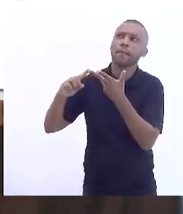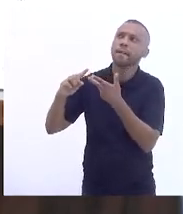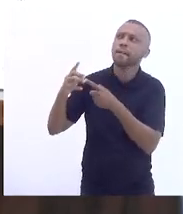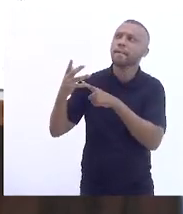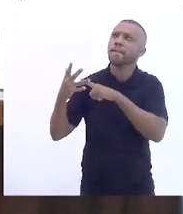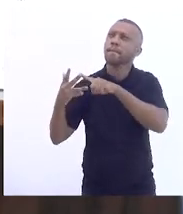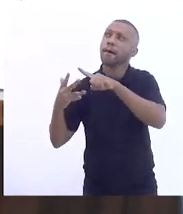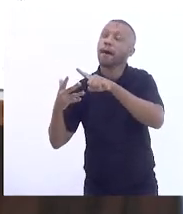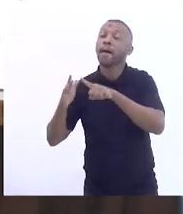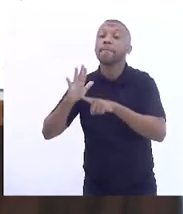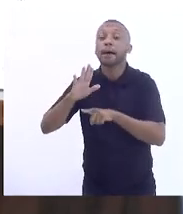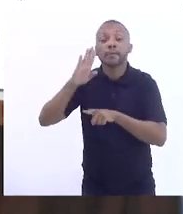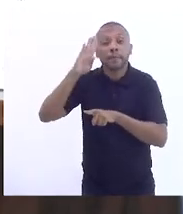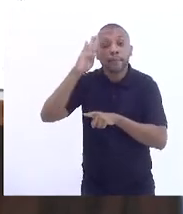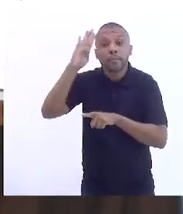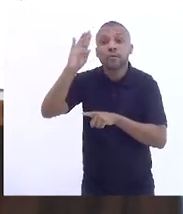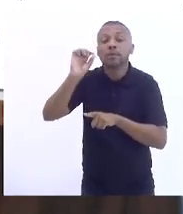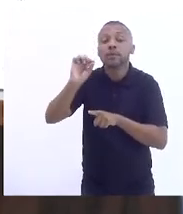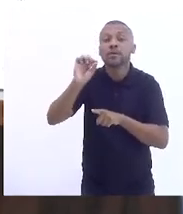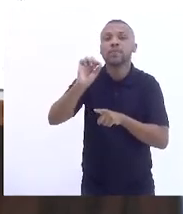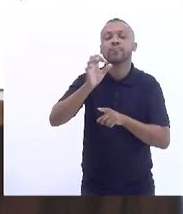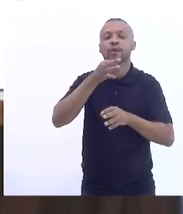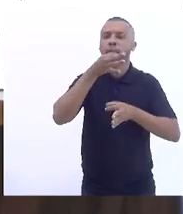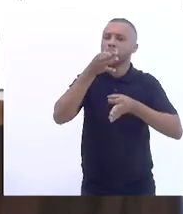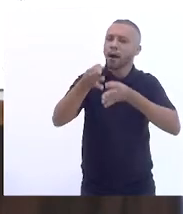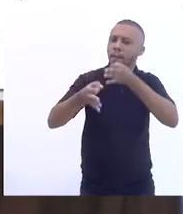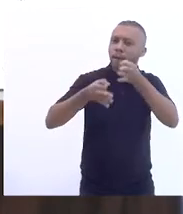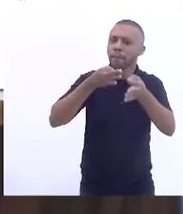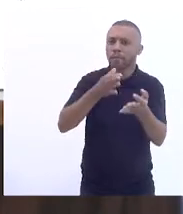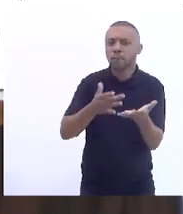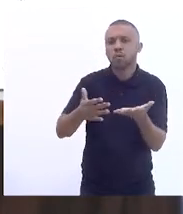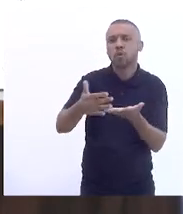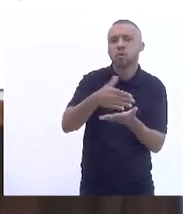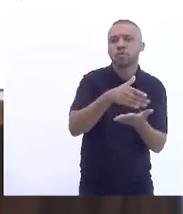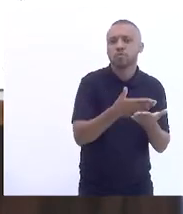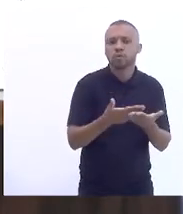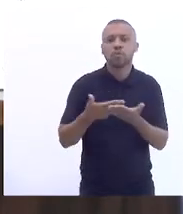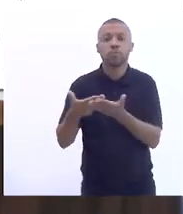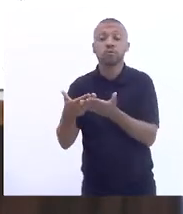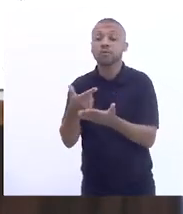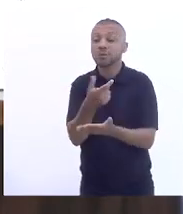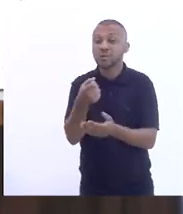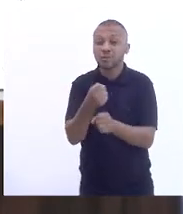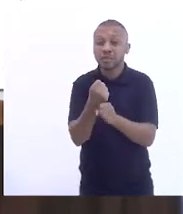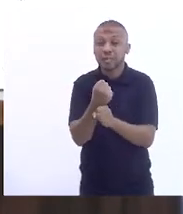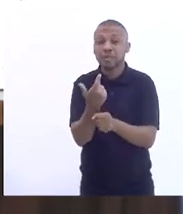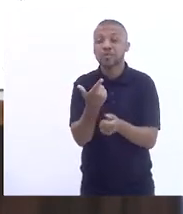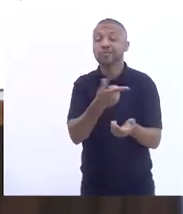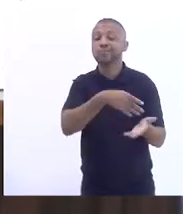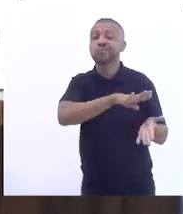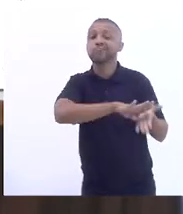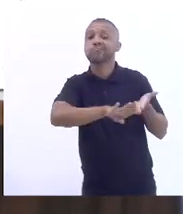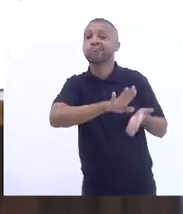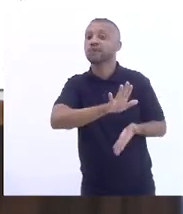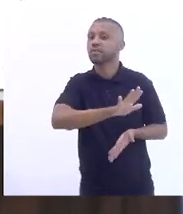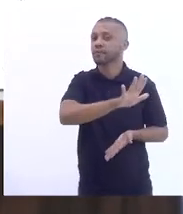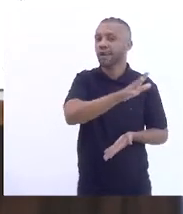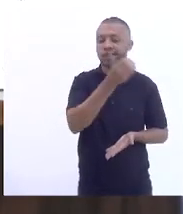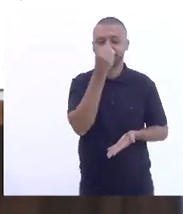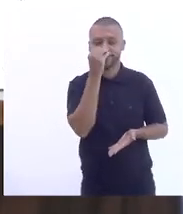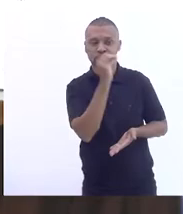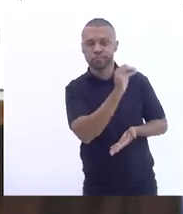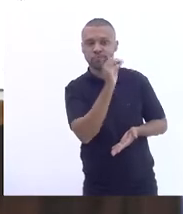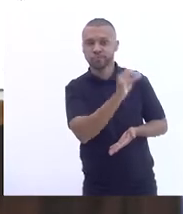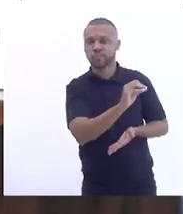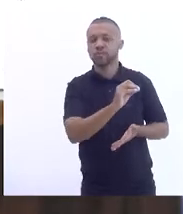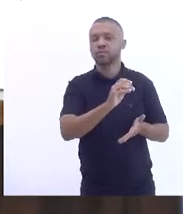espaço de encaminhamento que mudamos esses dois séculos a atualização das favelas esses dois séculos de